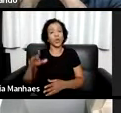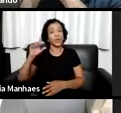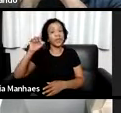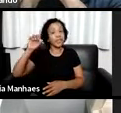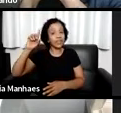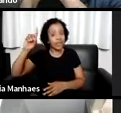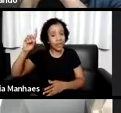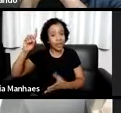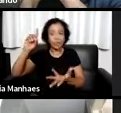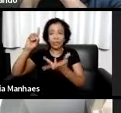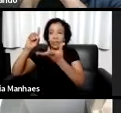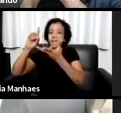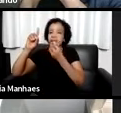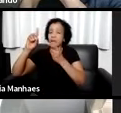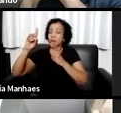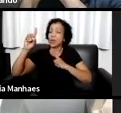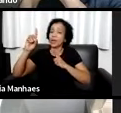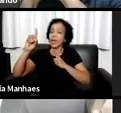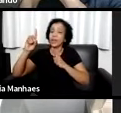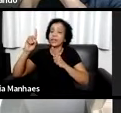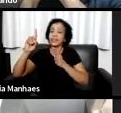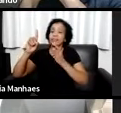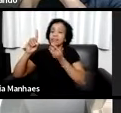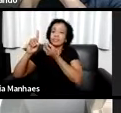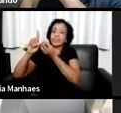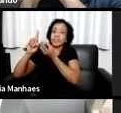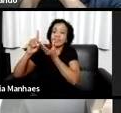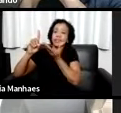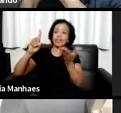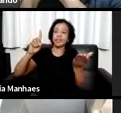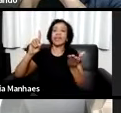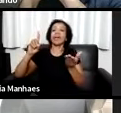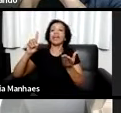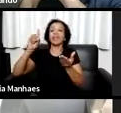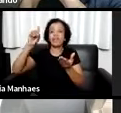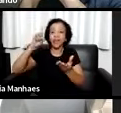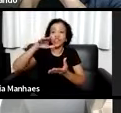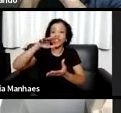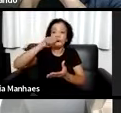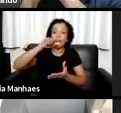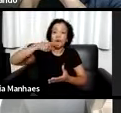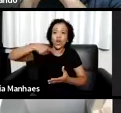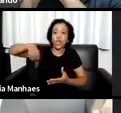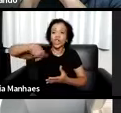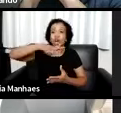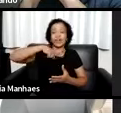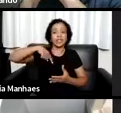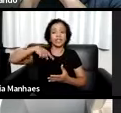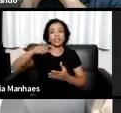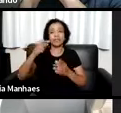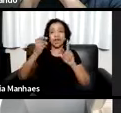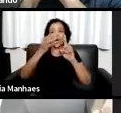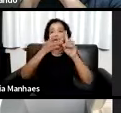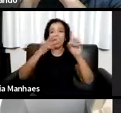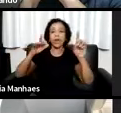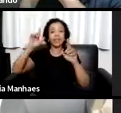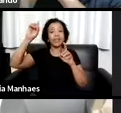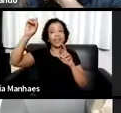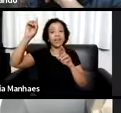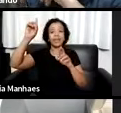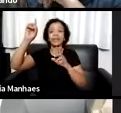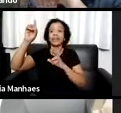graça, que em Cristo vos chamou à sua eterna glória, depois de terdes sofrido